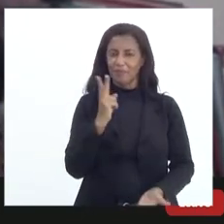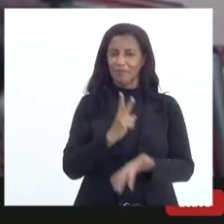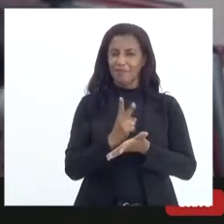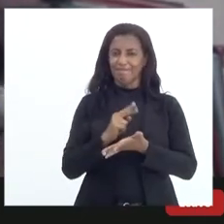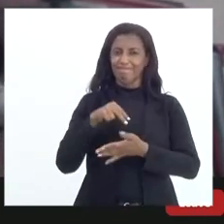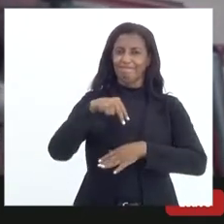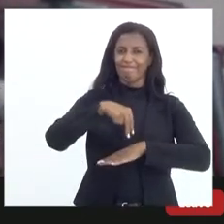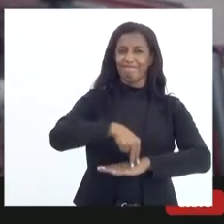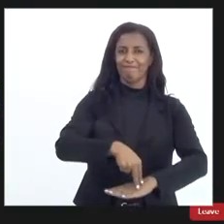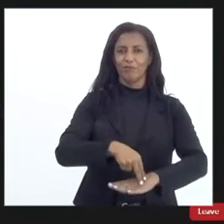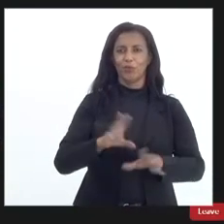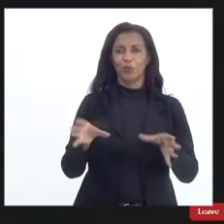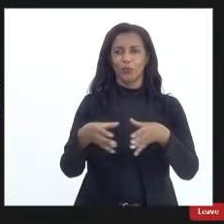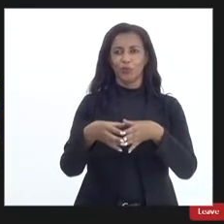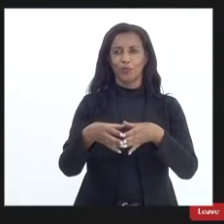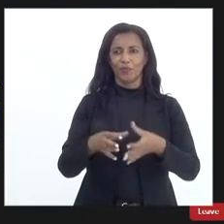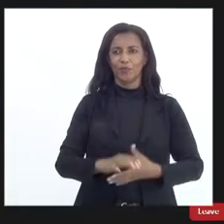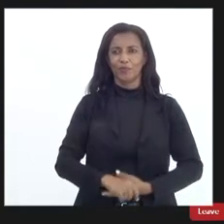com o Quequerê.